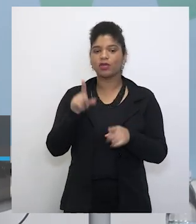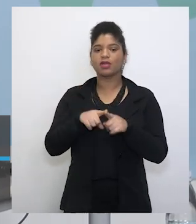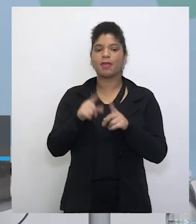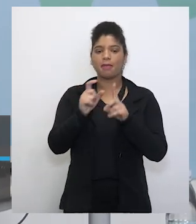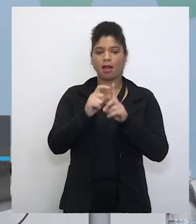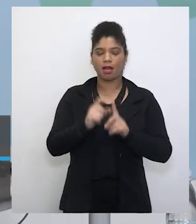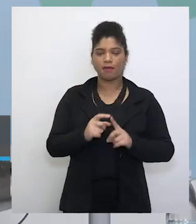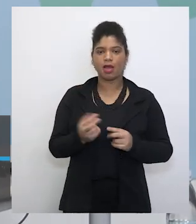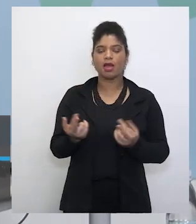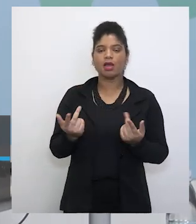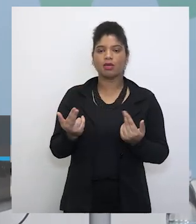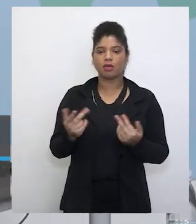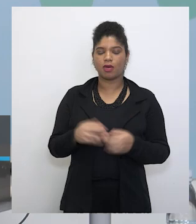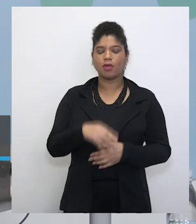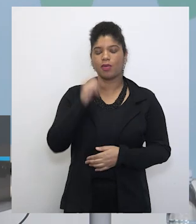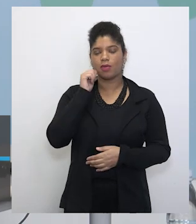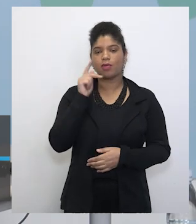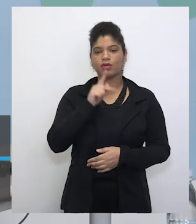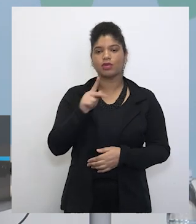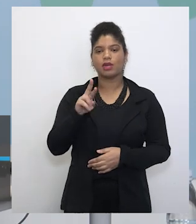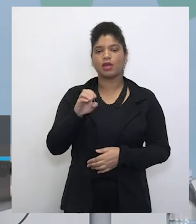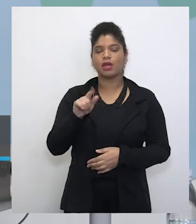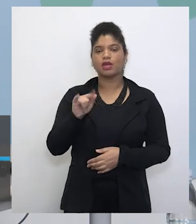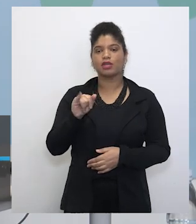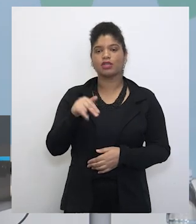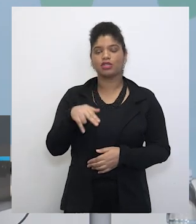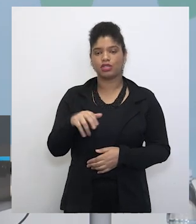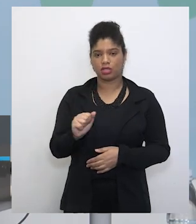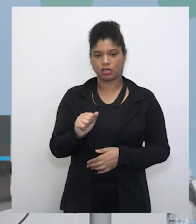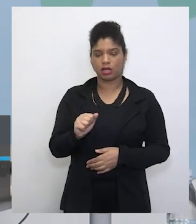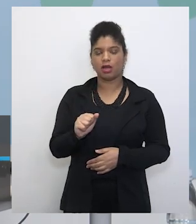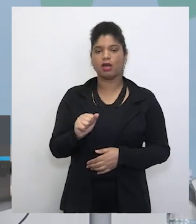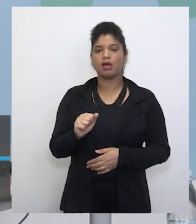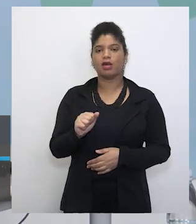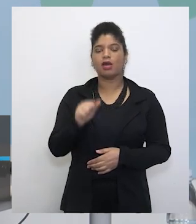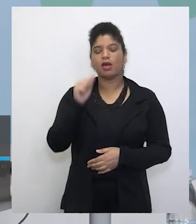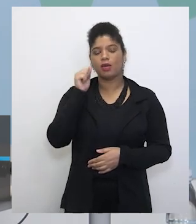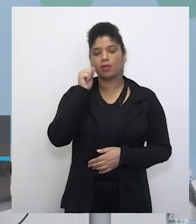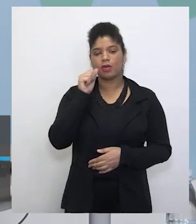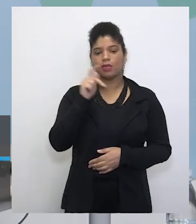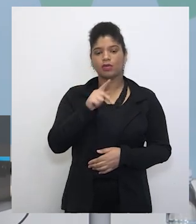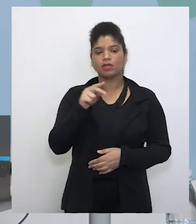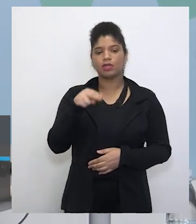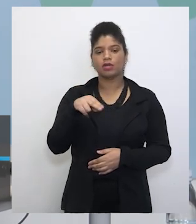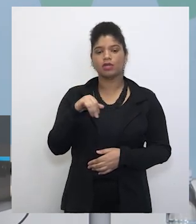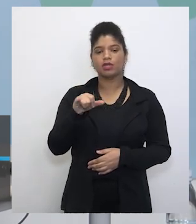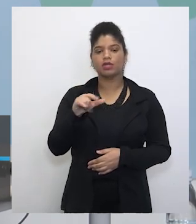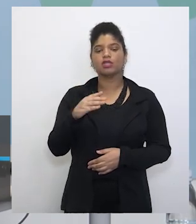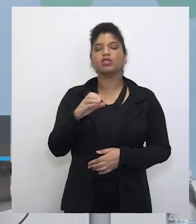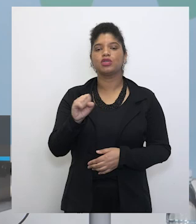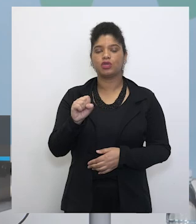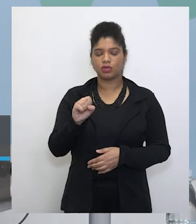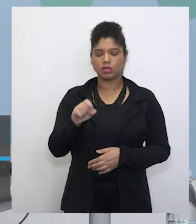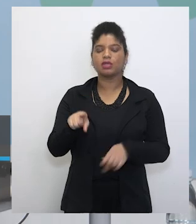palavras. A Pro Sônia Regina, a Pro Nilce Ellen,